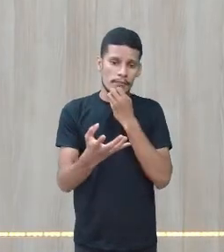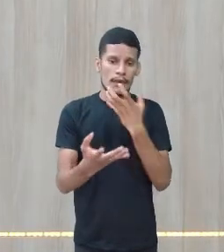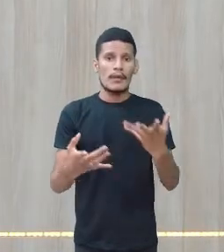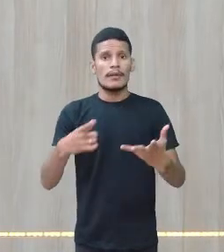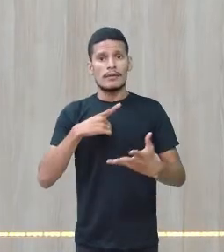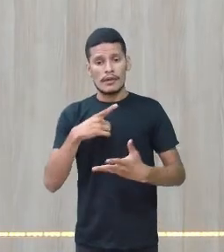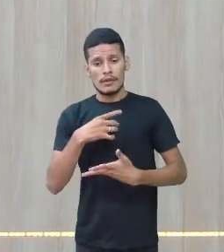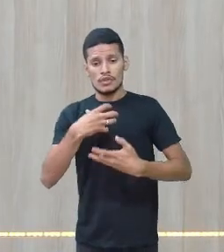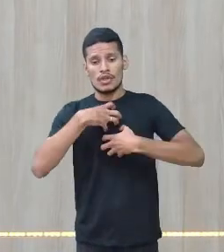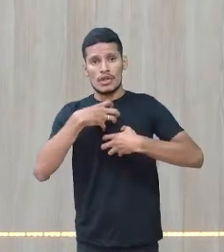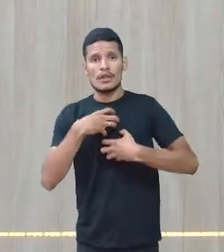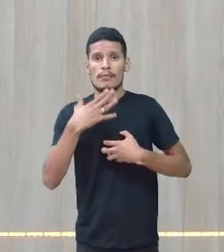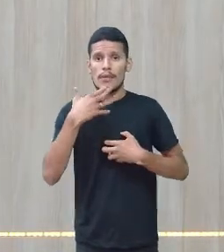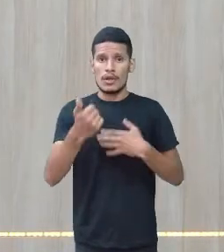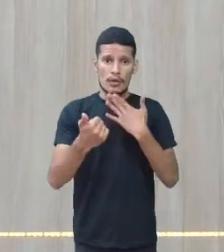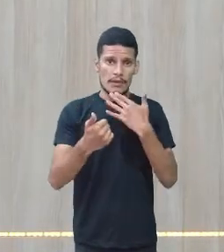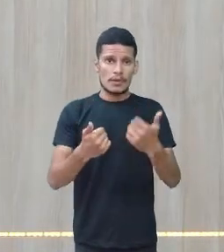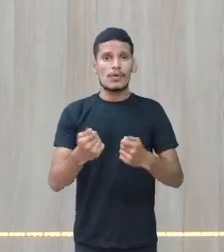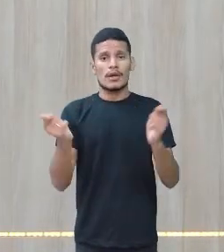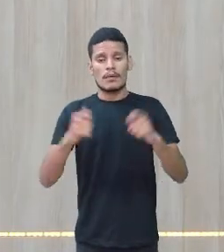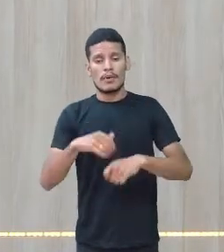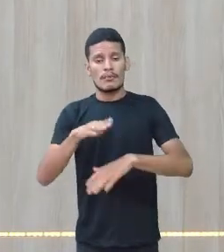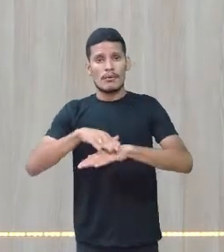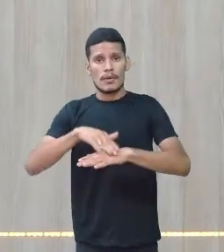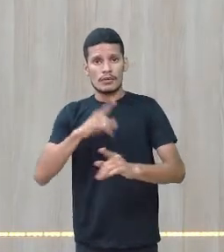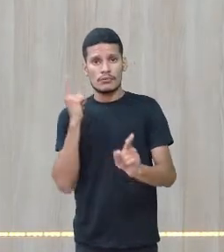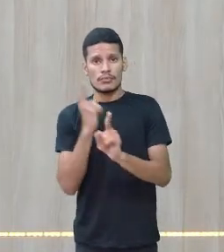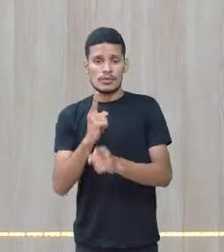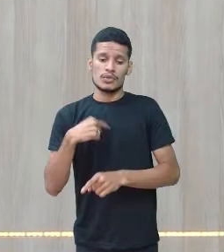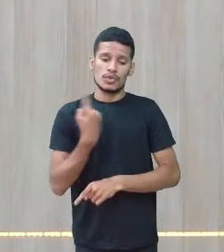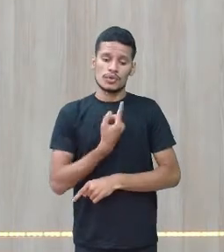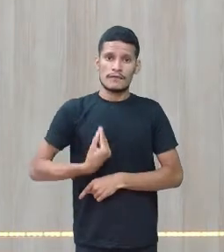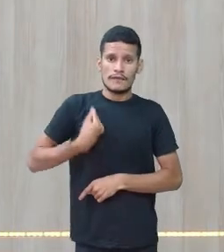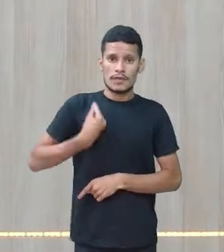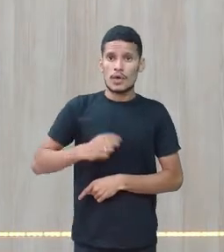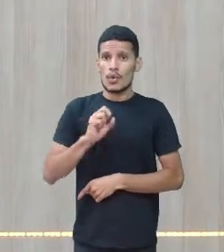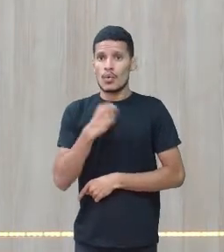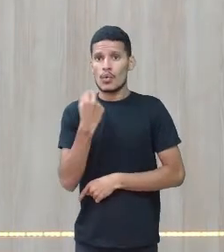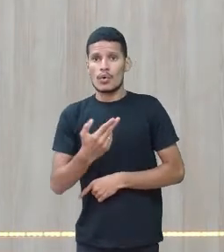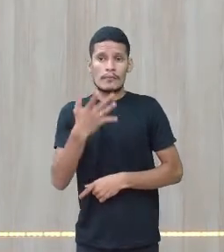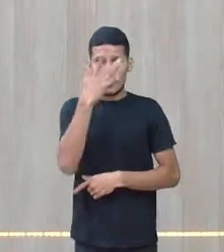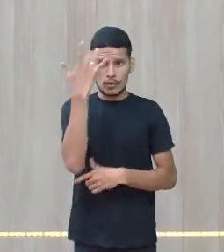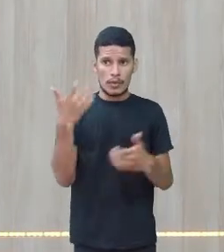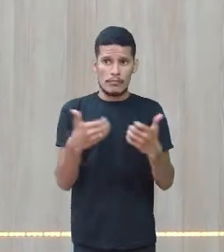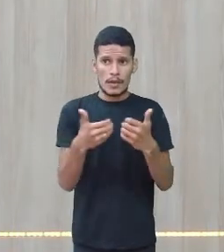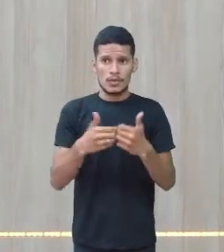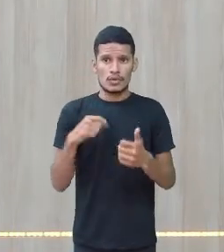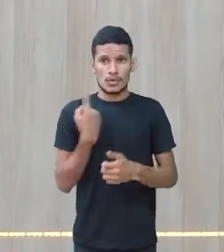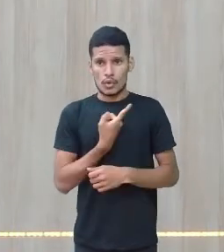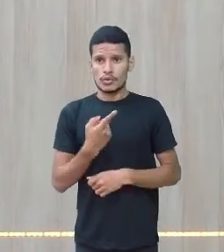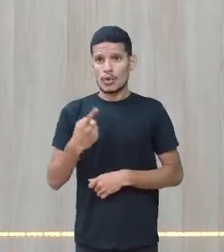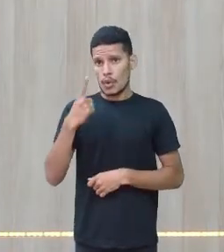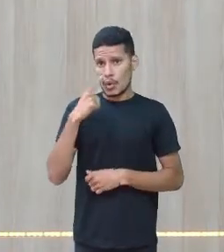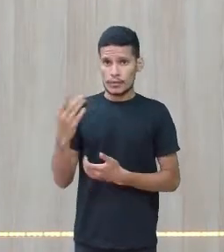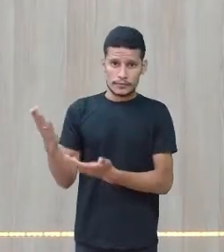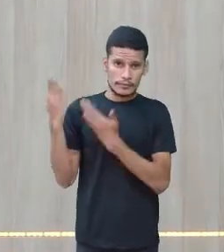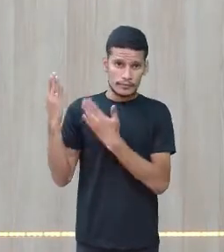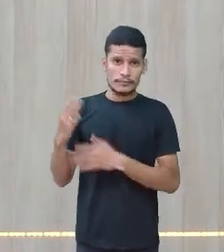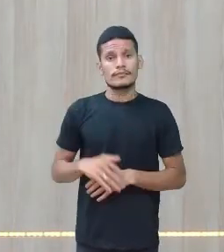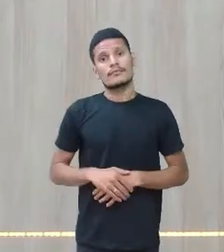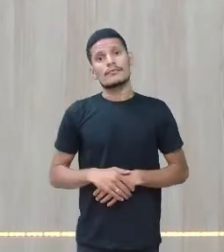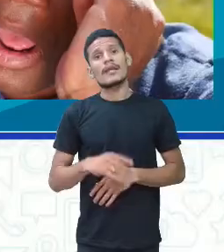melhor maneira quando a gente se depara com uma situação dessa conosco ou com alguém próximo de nós. Então, aí eu estou trazendo para